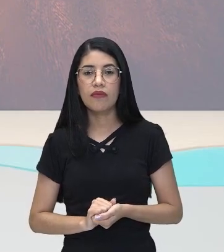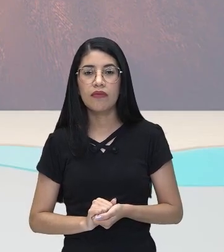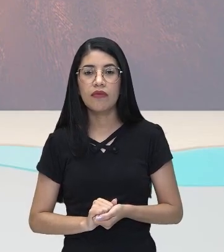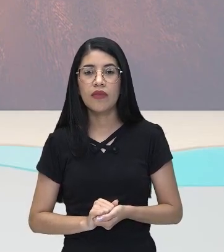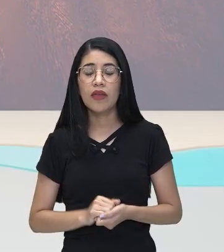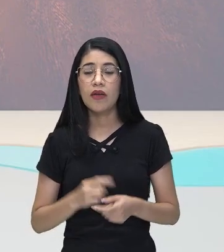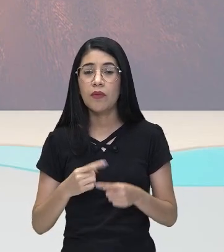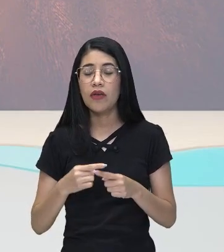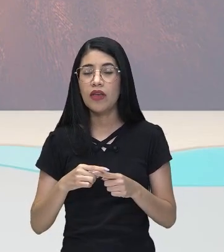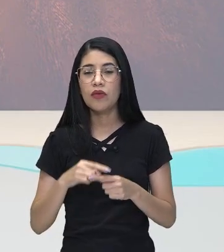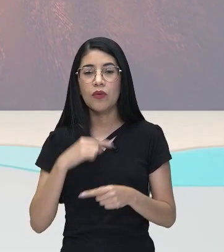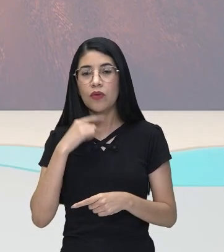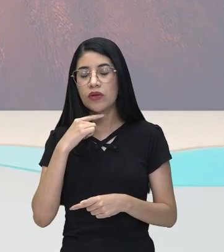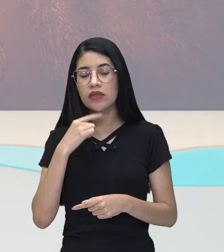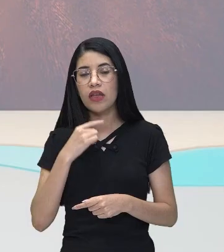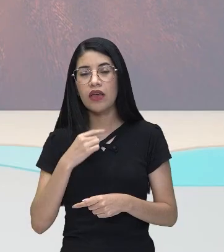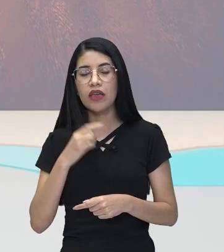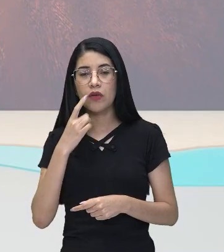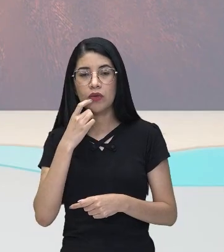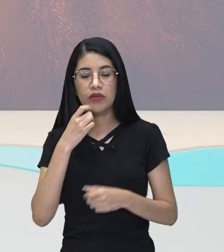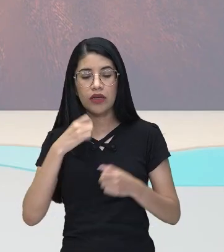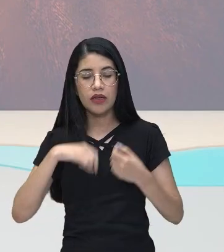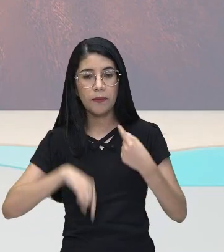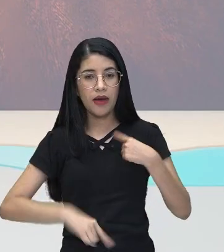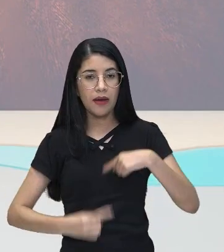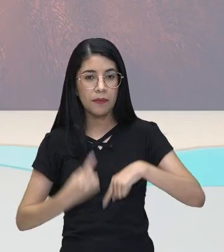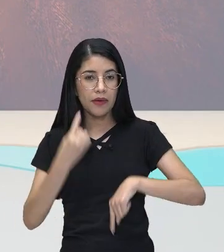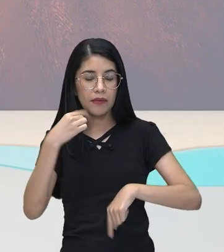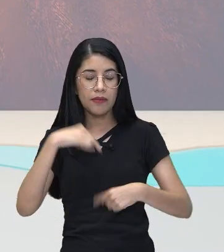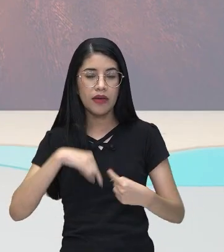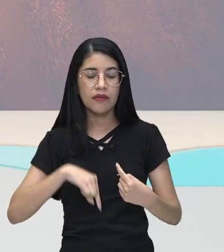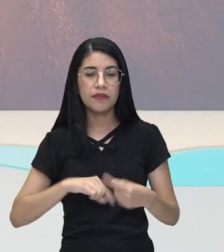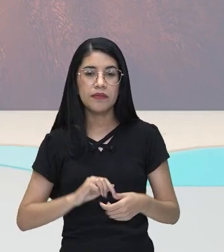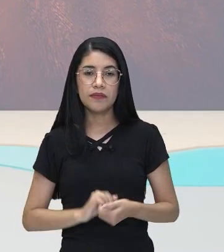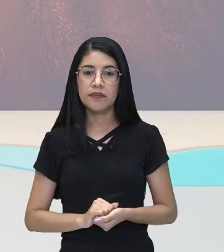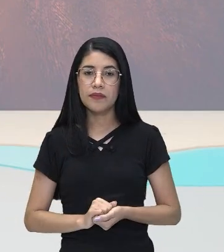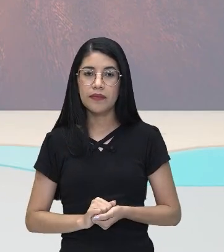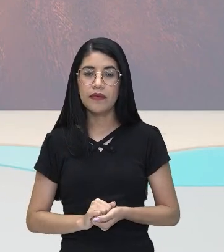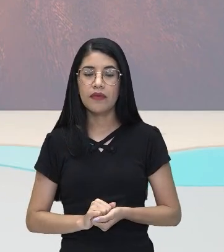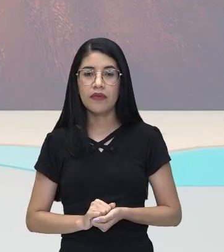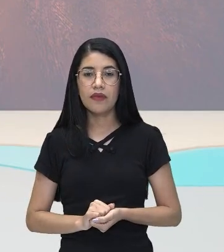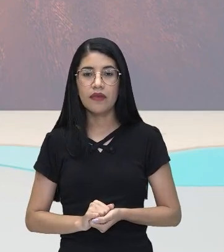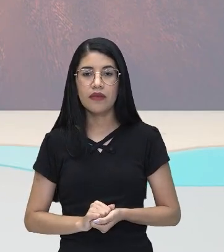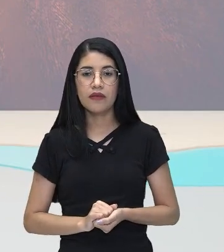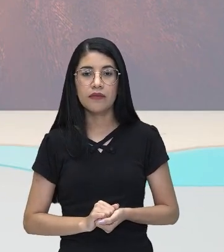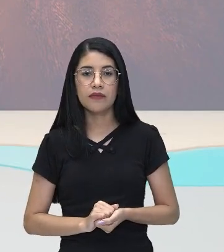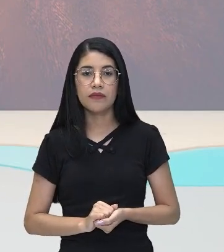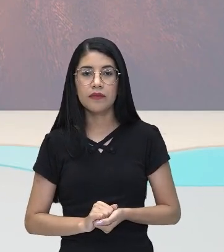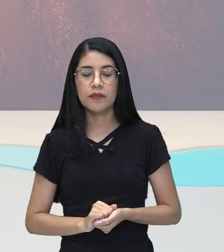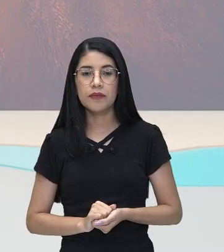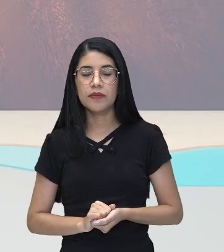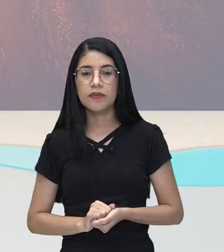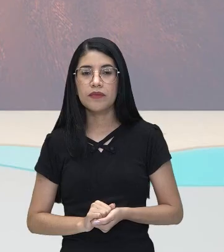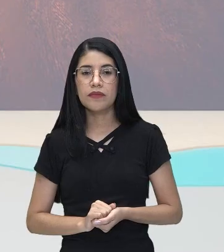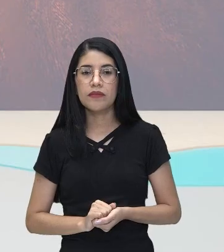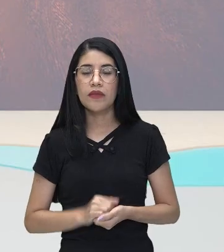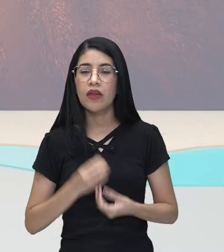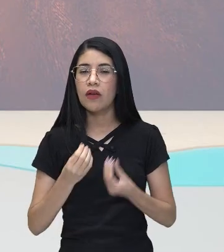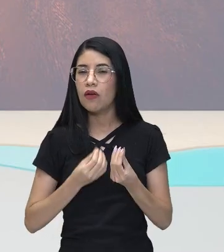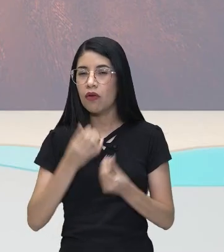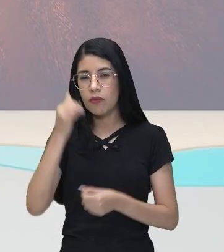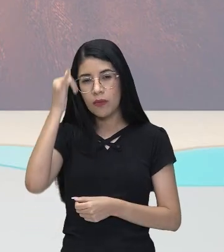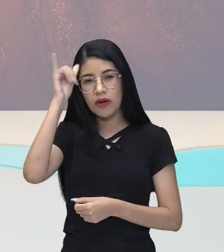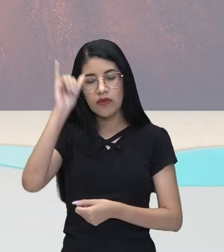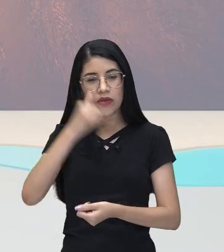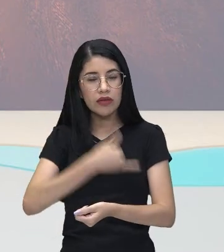fluxo baixo de sangue em determinada parte do seu corpo, ok? Vamos ver agora o próximo, tá ali, ó, prevenção